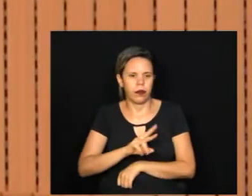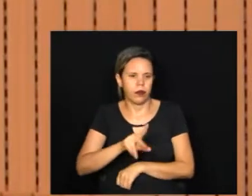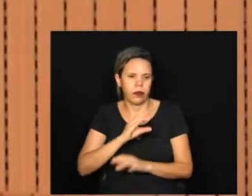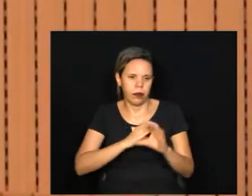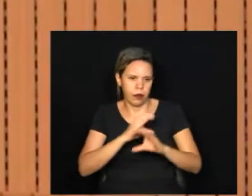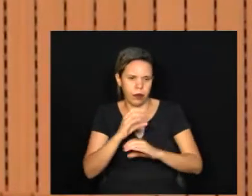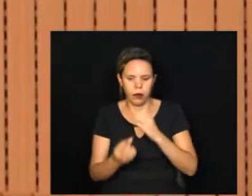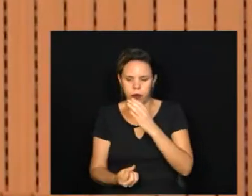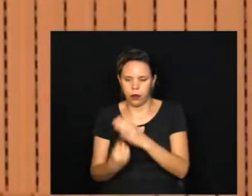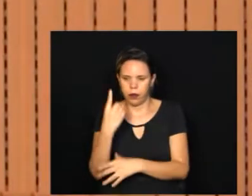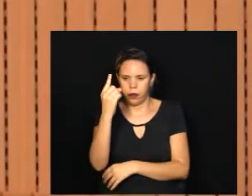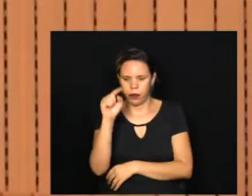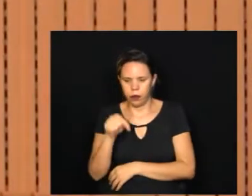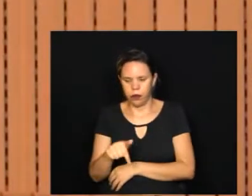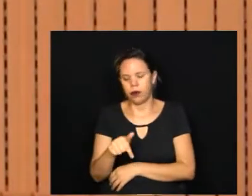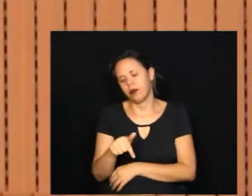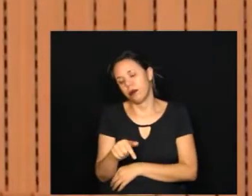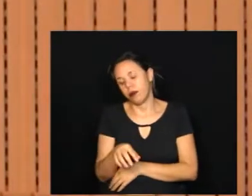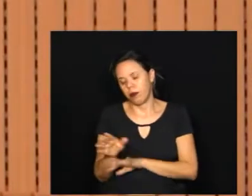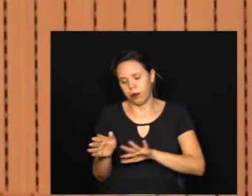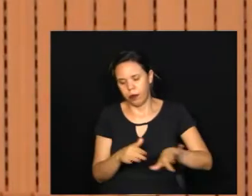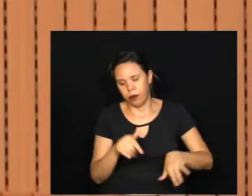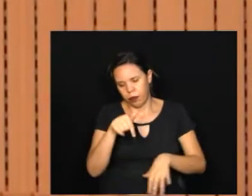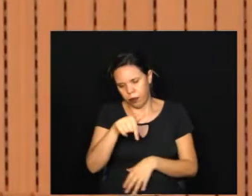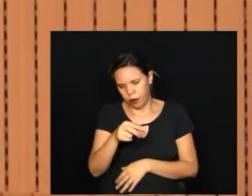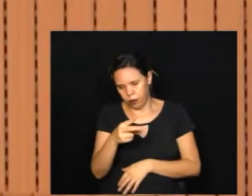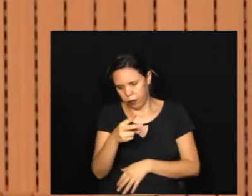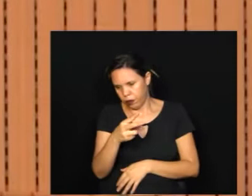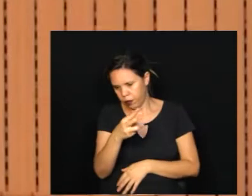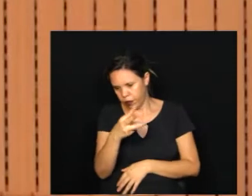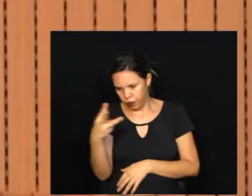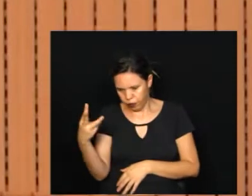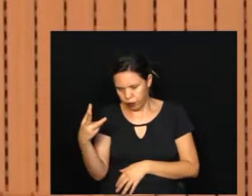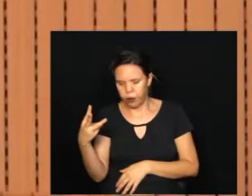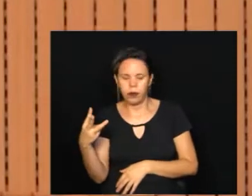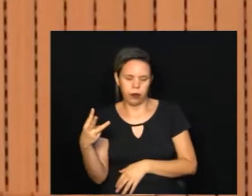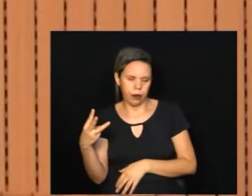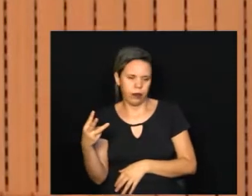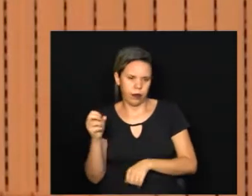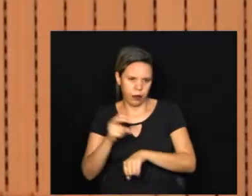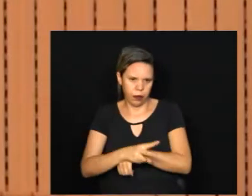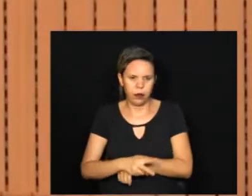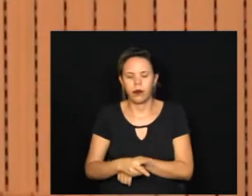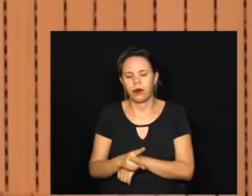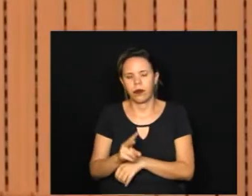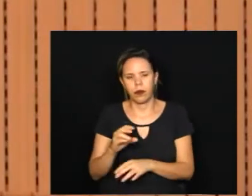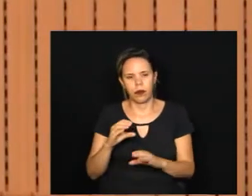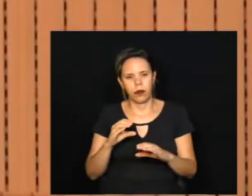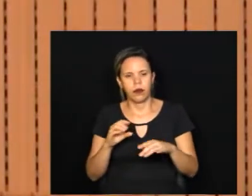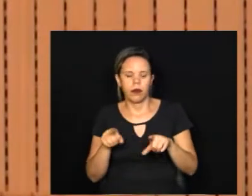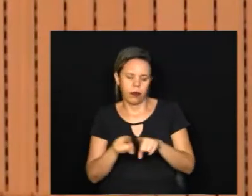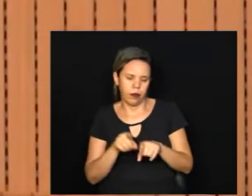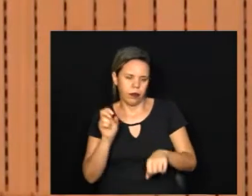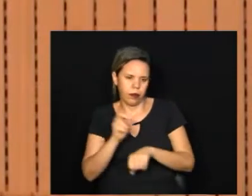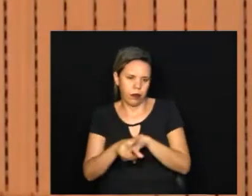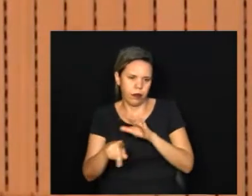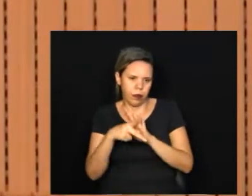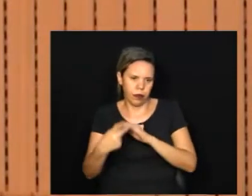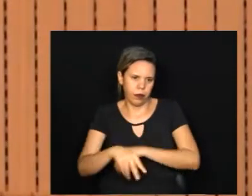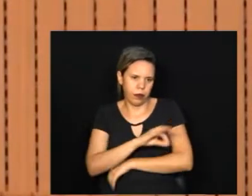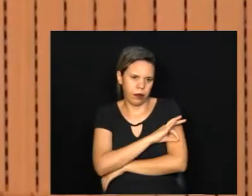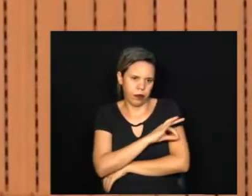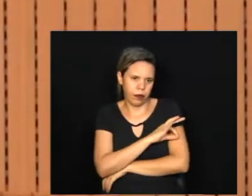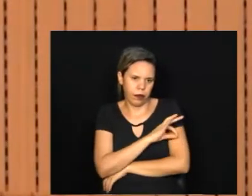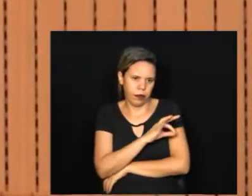criando 723 cargos em comissão e 394 funções